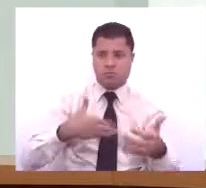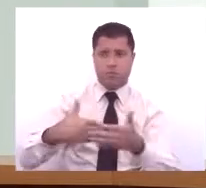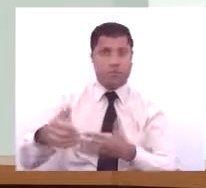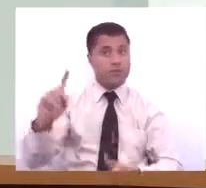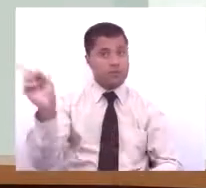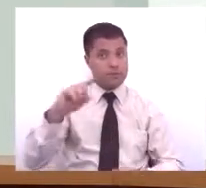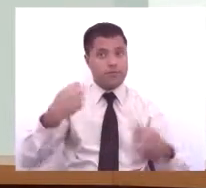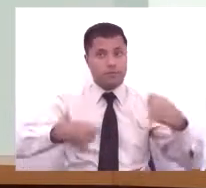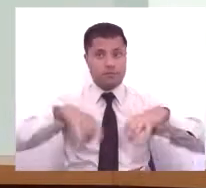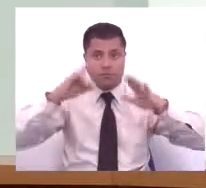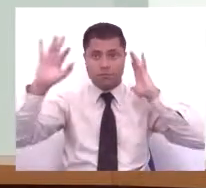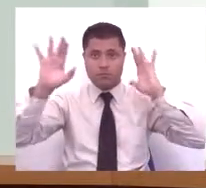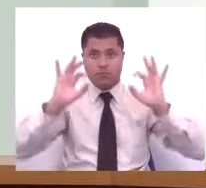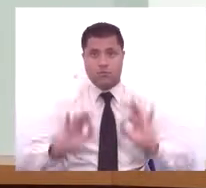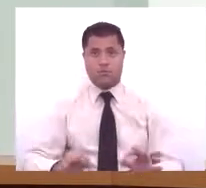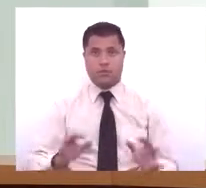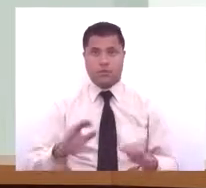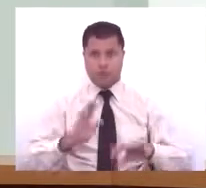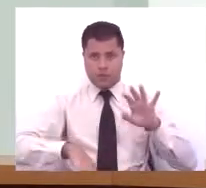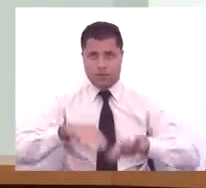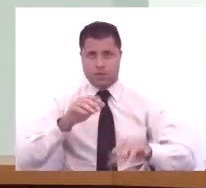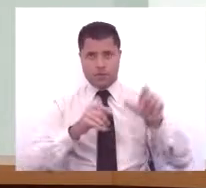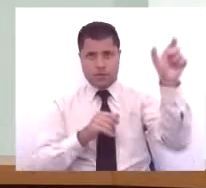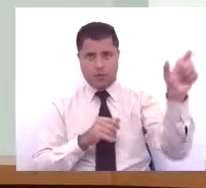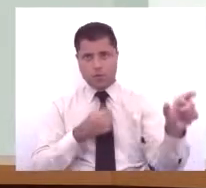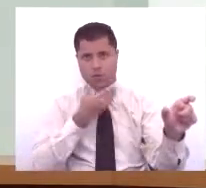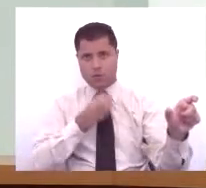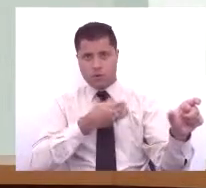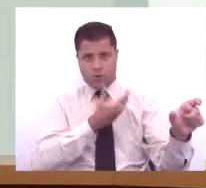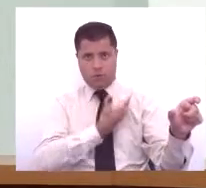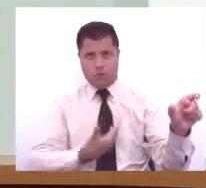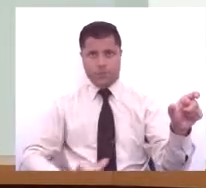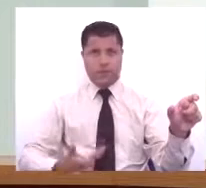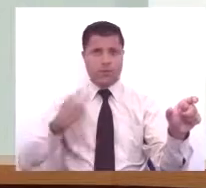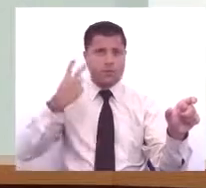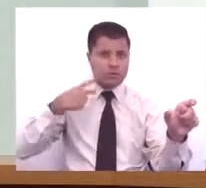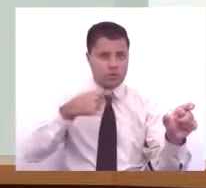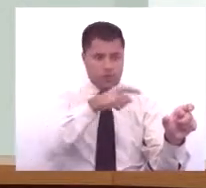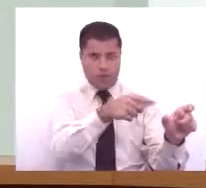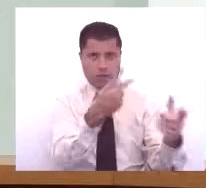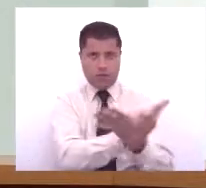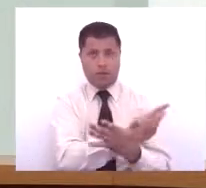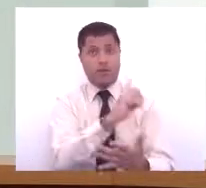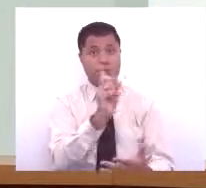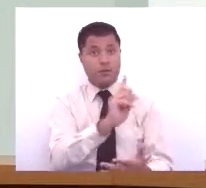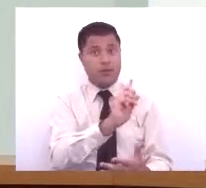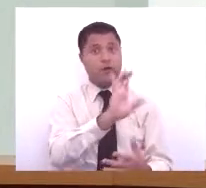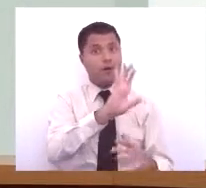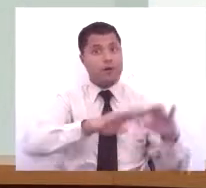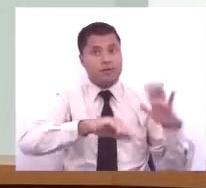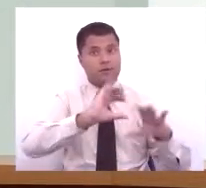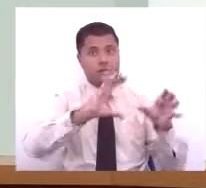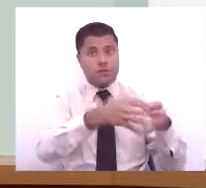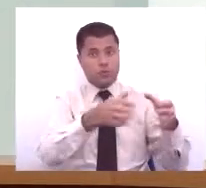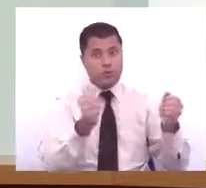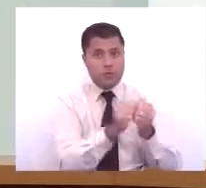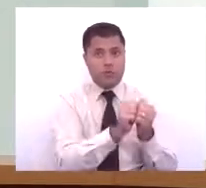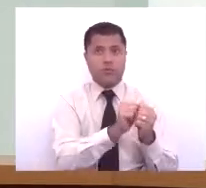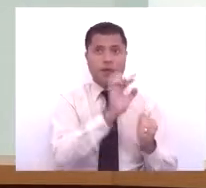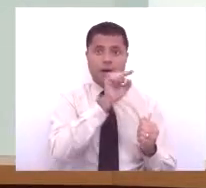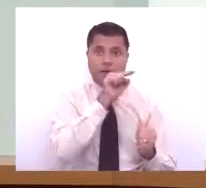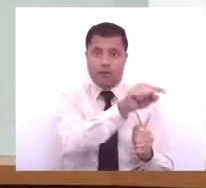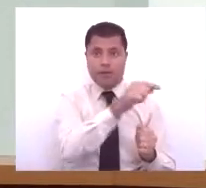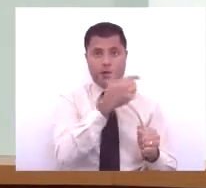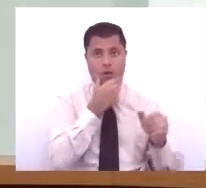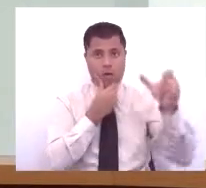próprio candidato não é o culpado. Sabemos. Porém, o próprio candidato tem que pedir para que as suas equipes